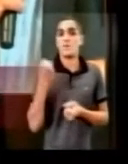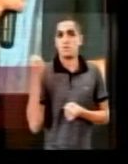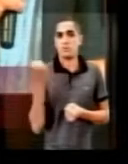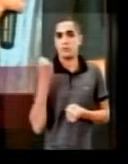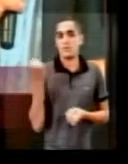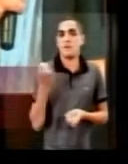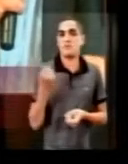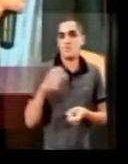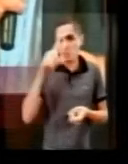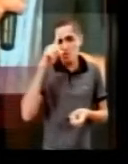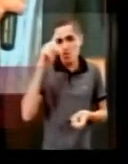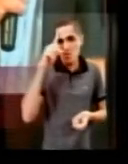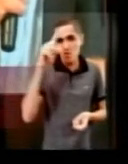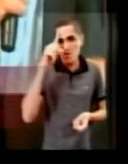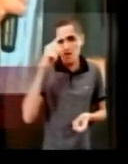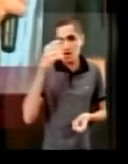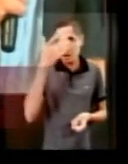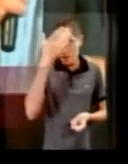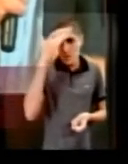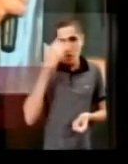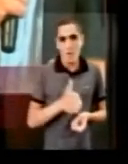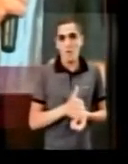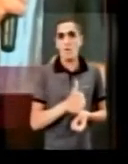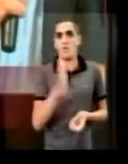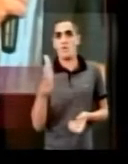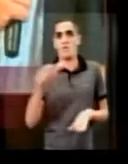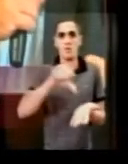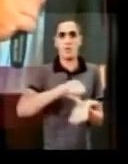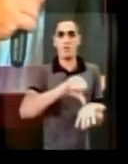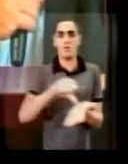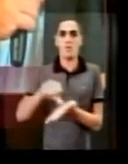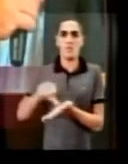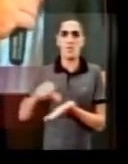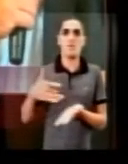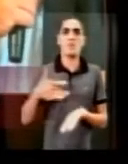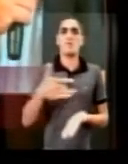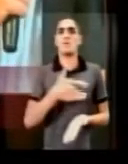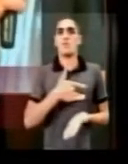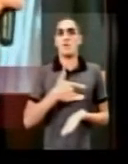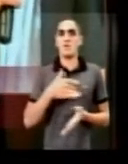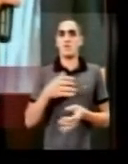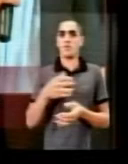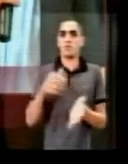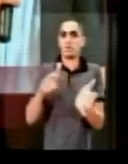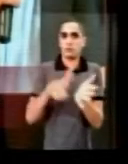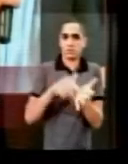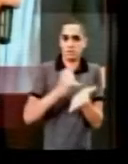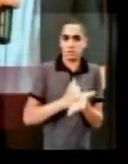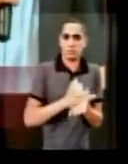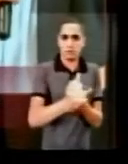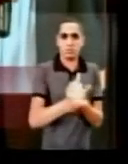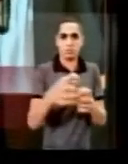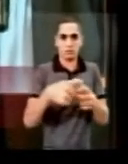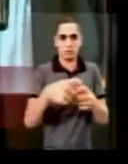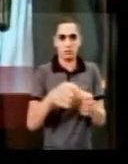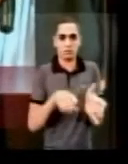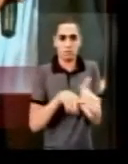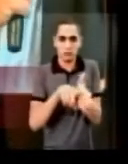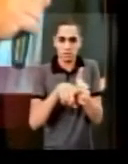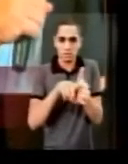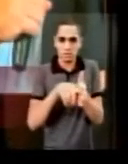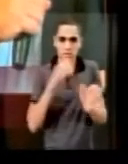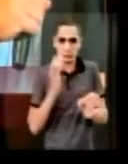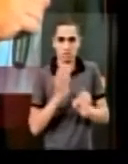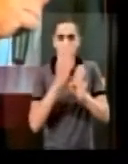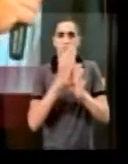coletou. Ela foi notificada e é aquela data que vai contar. Como vocês podem